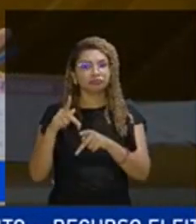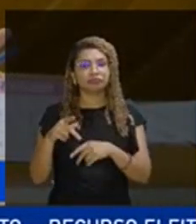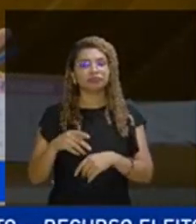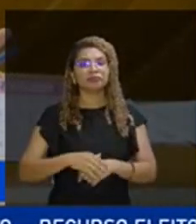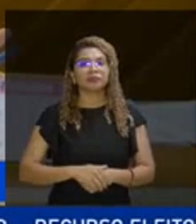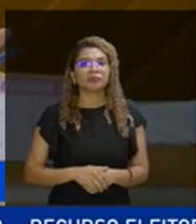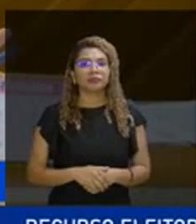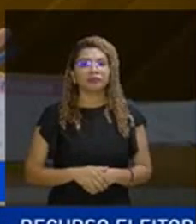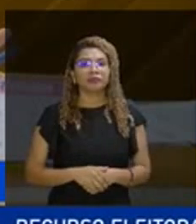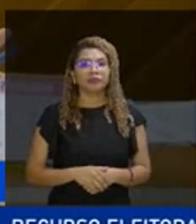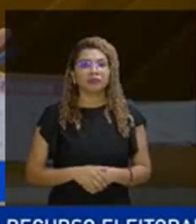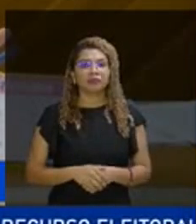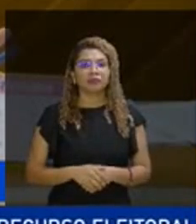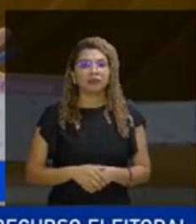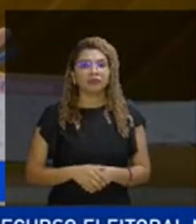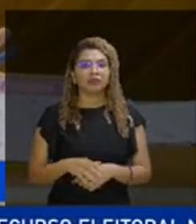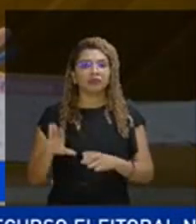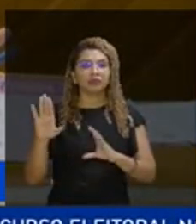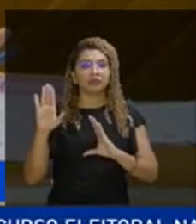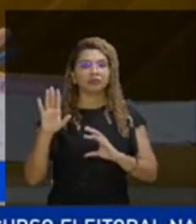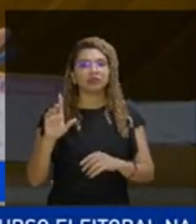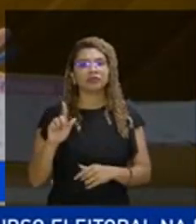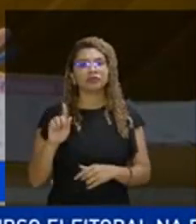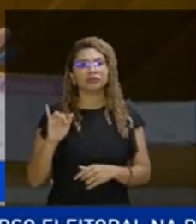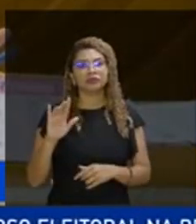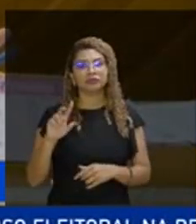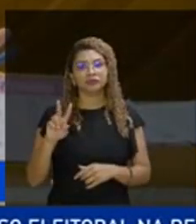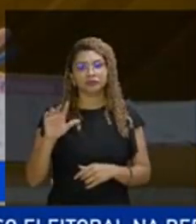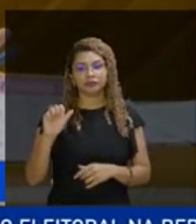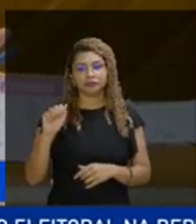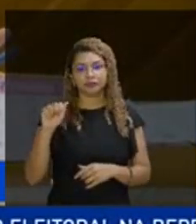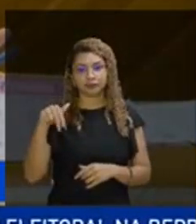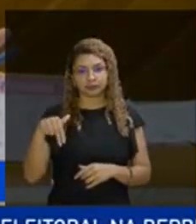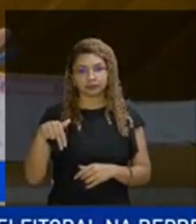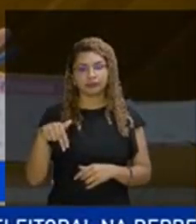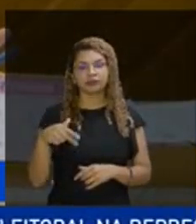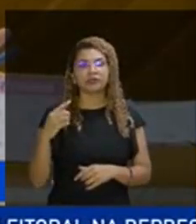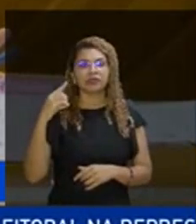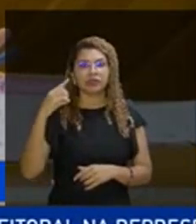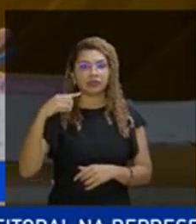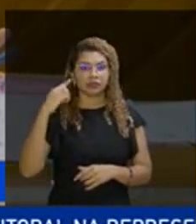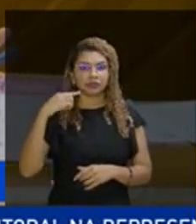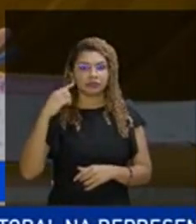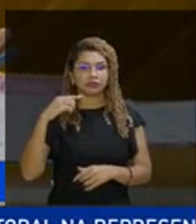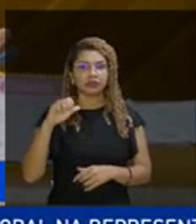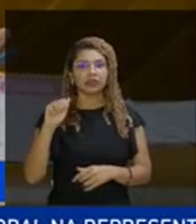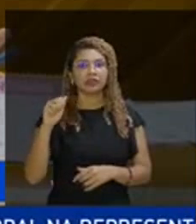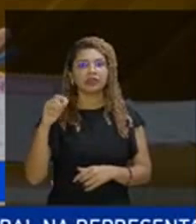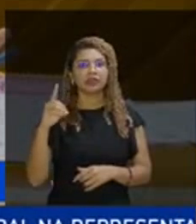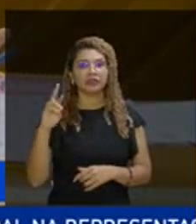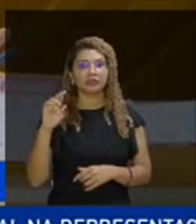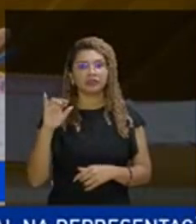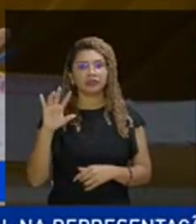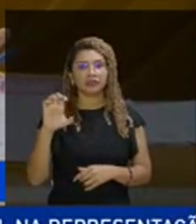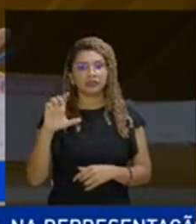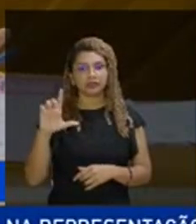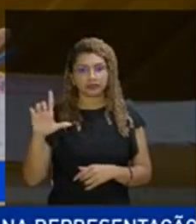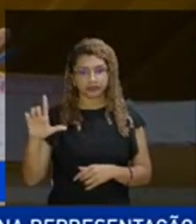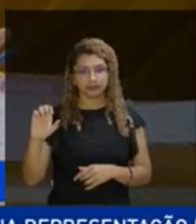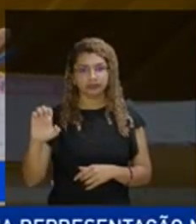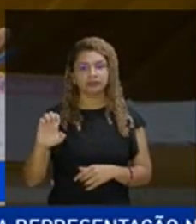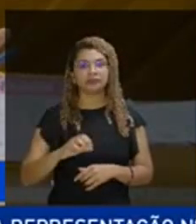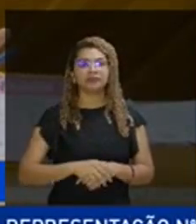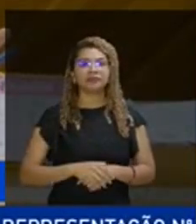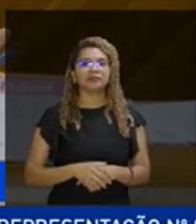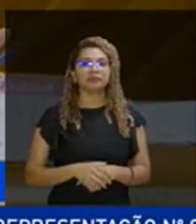e recorrido Gilvan Pinheiro Borges, advogada Adriele de Lima Lima, que fará a sustentação oral.